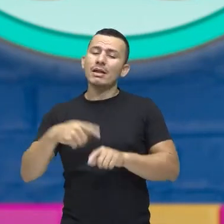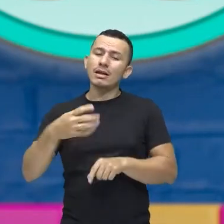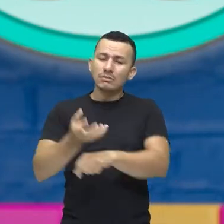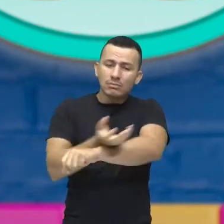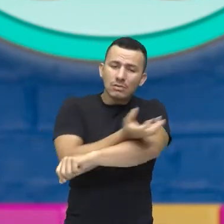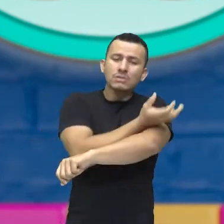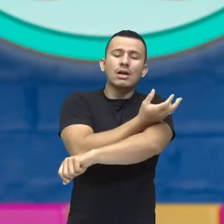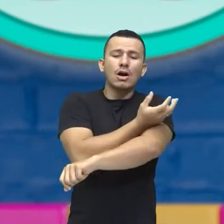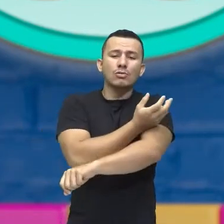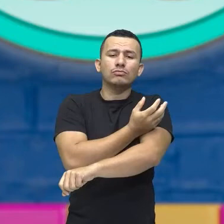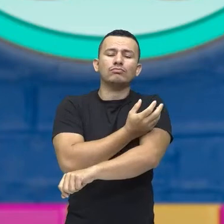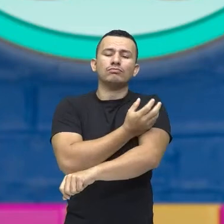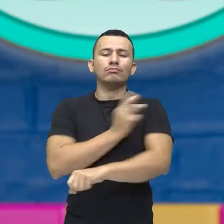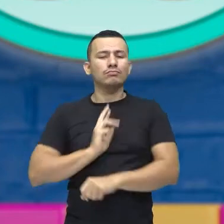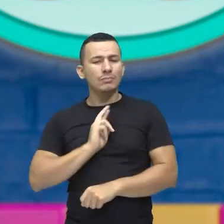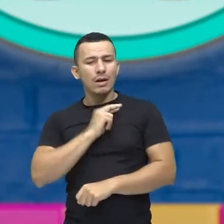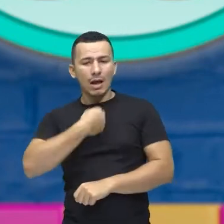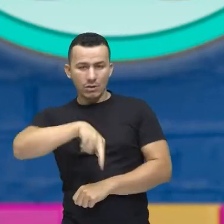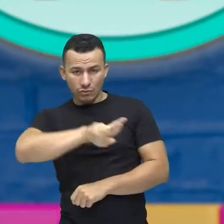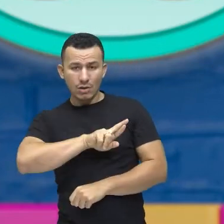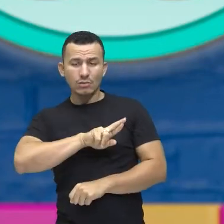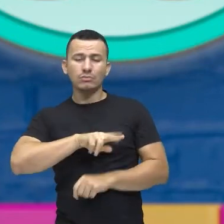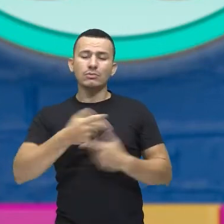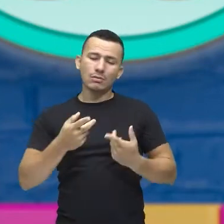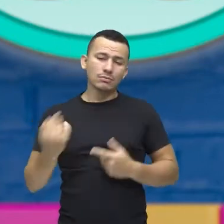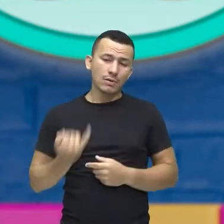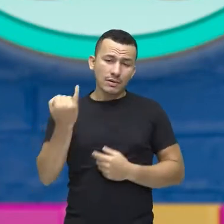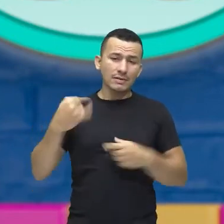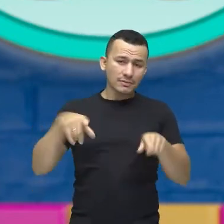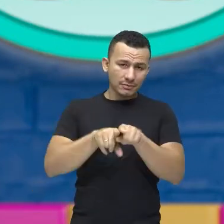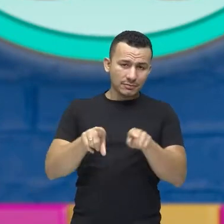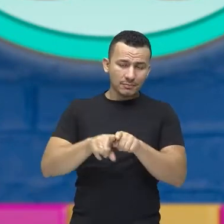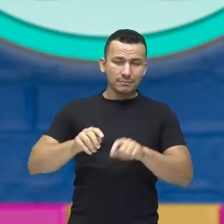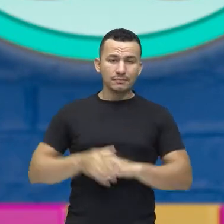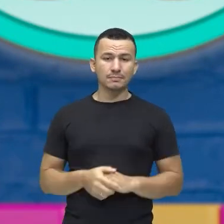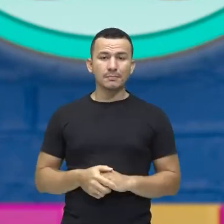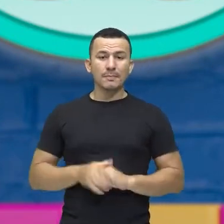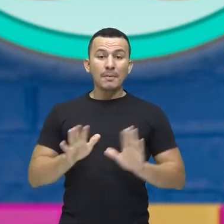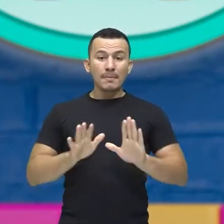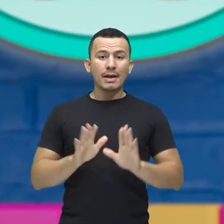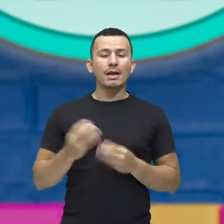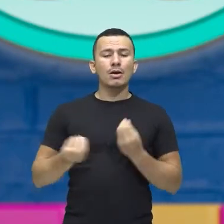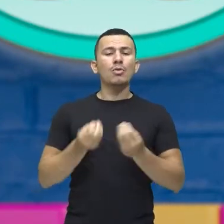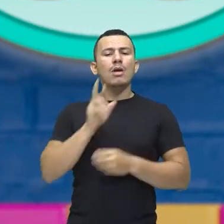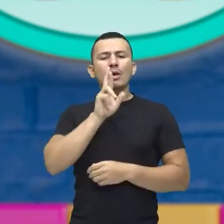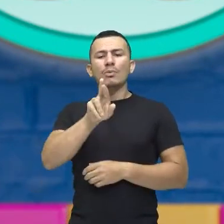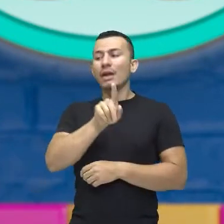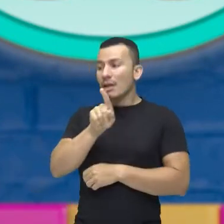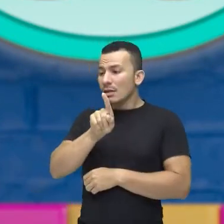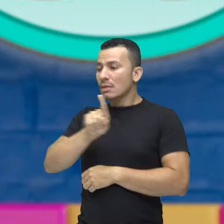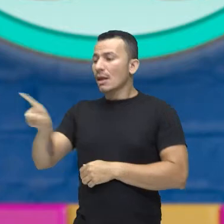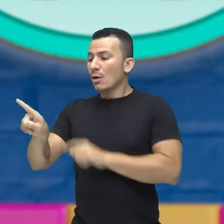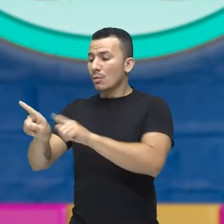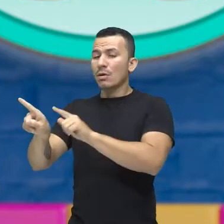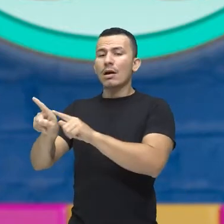num aspecto espiritual também, então é importante que se tenha isso. O processo de dizer não fica mais claro quando você consegue